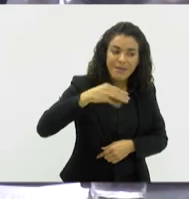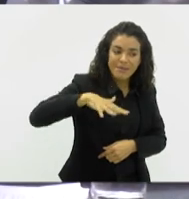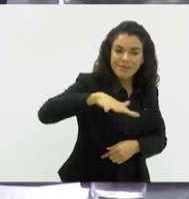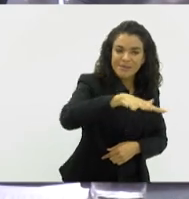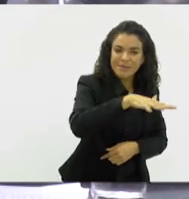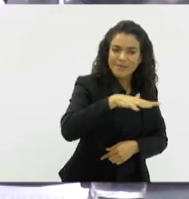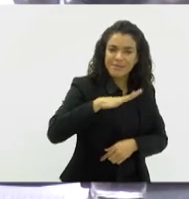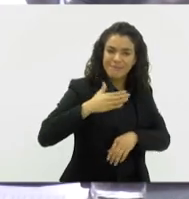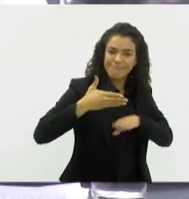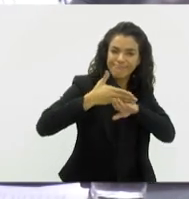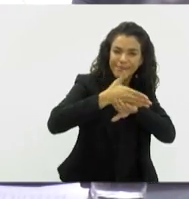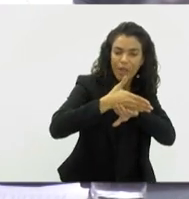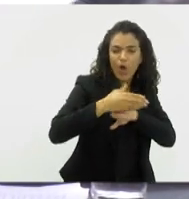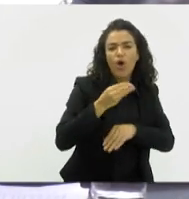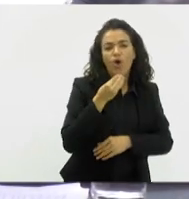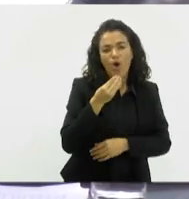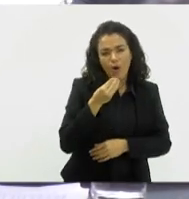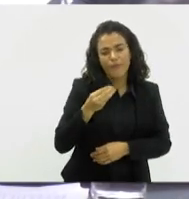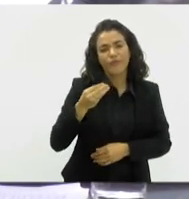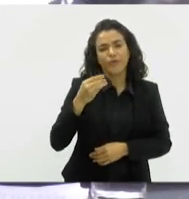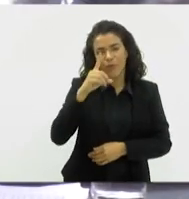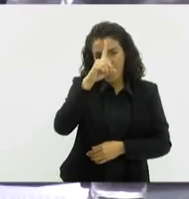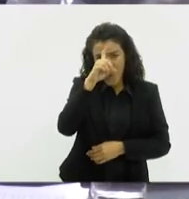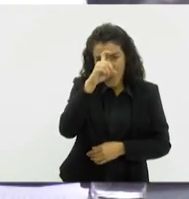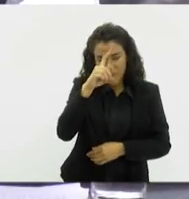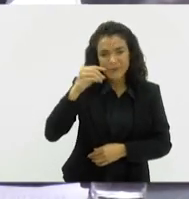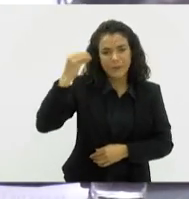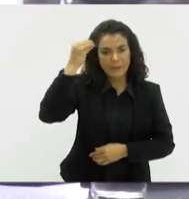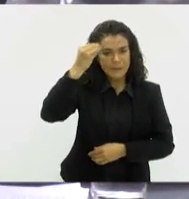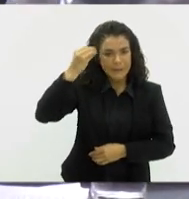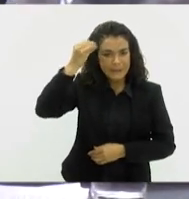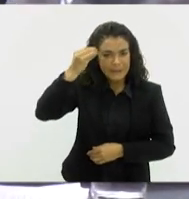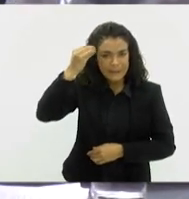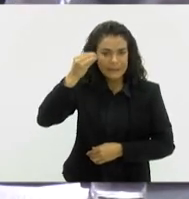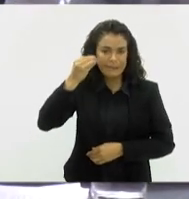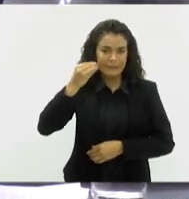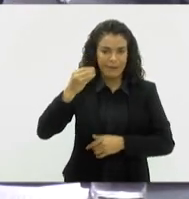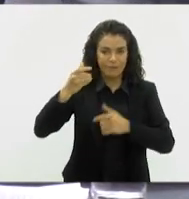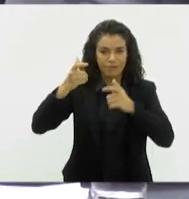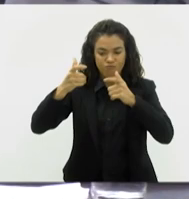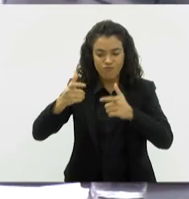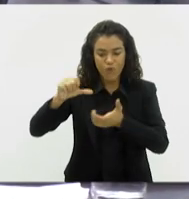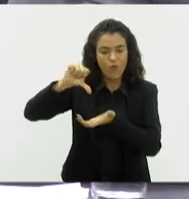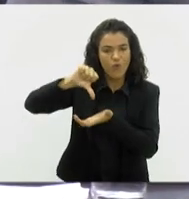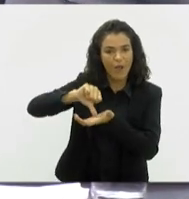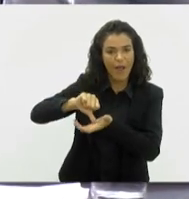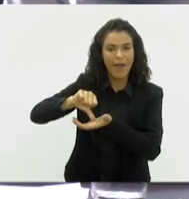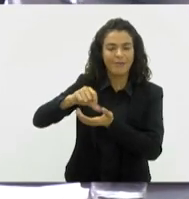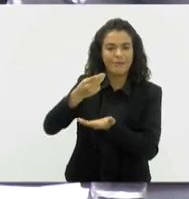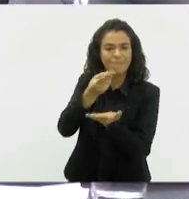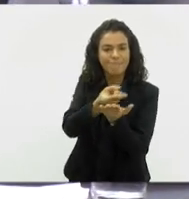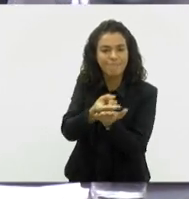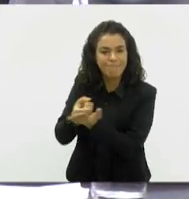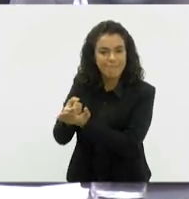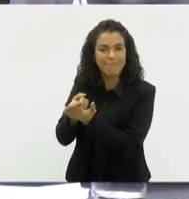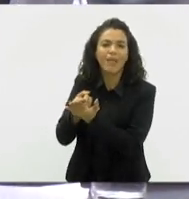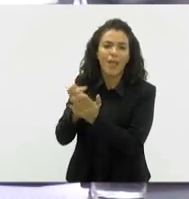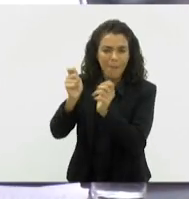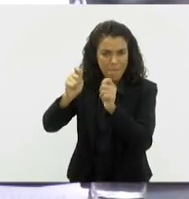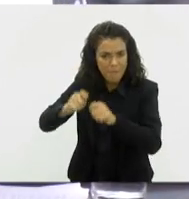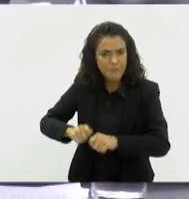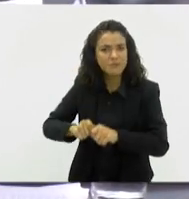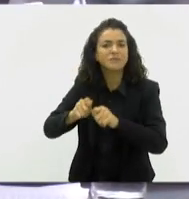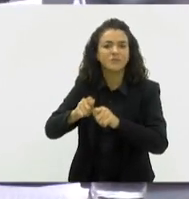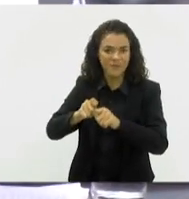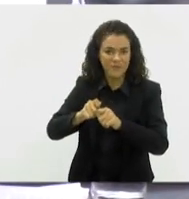Óbvio que um hospital psiquiátrico, uma unidade de internação, é possível de atender egressos